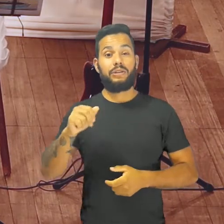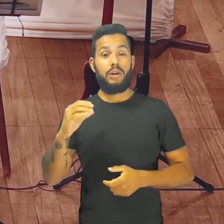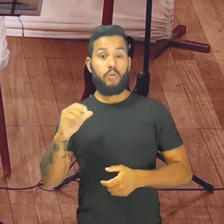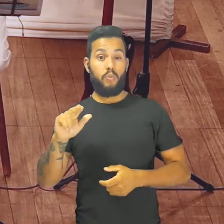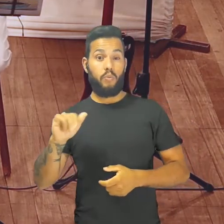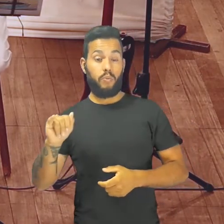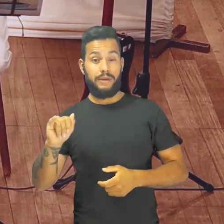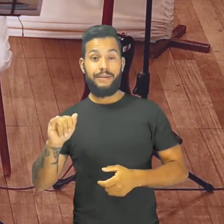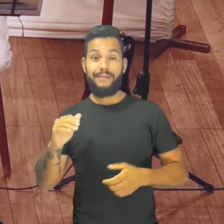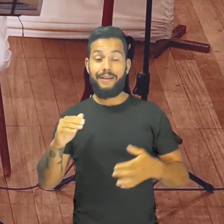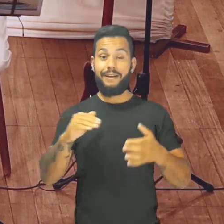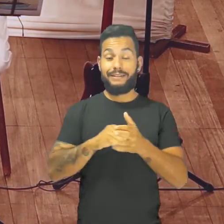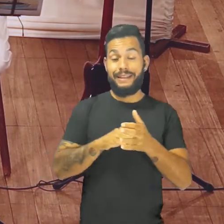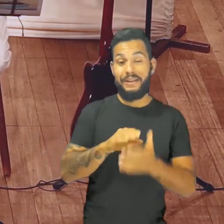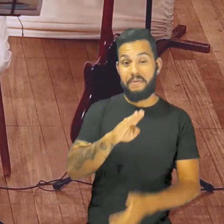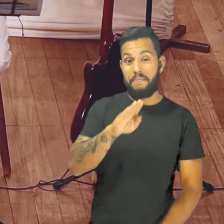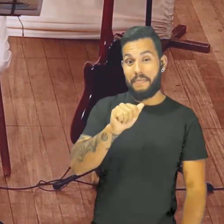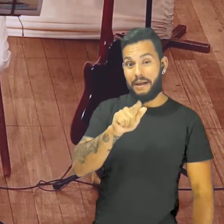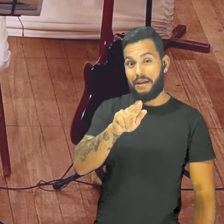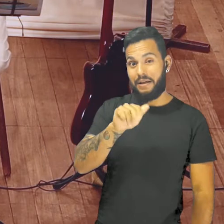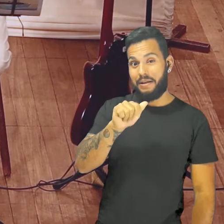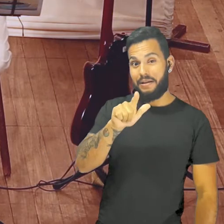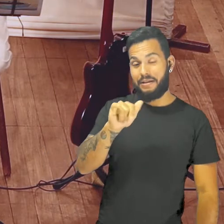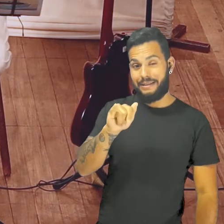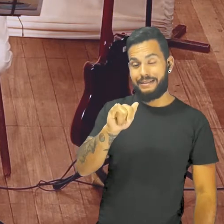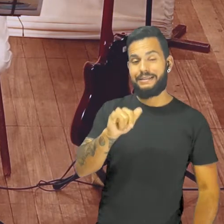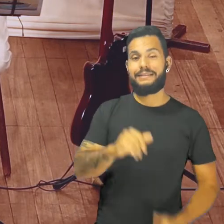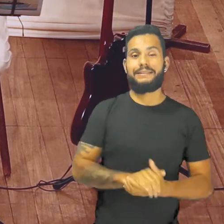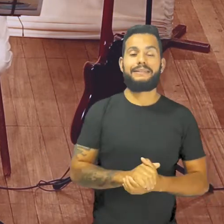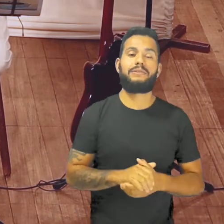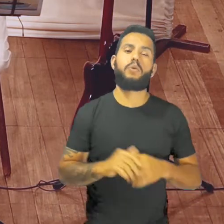chegar no lago ali, logo aí.